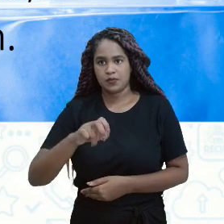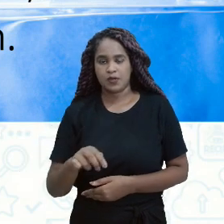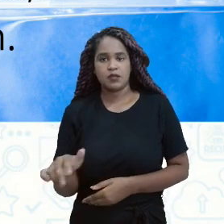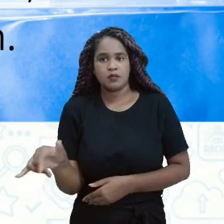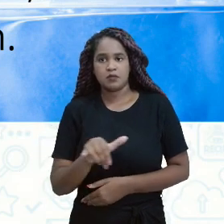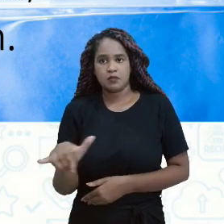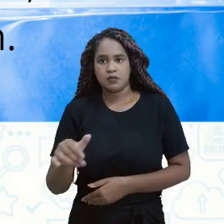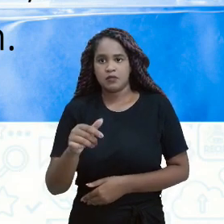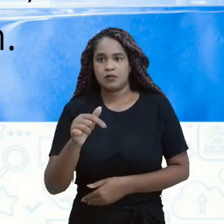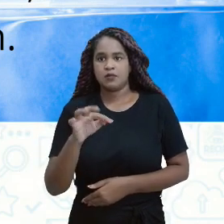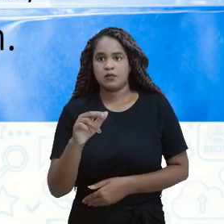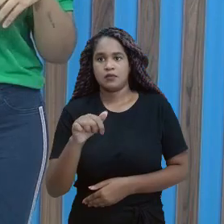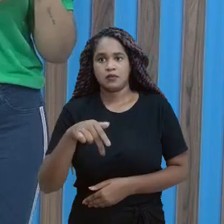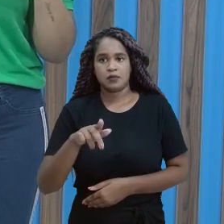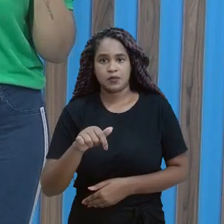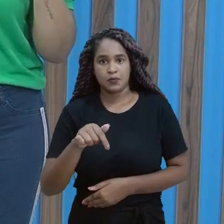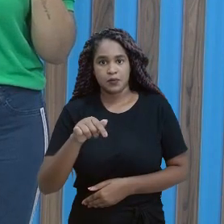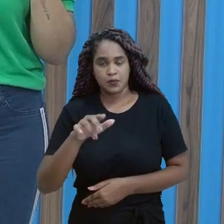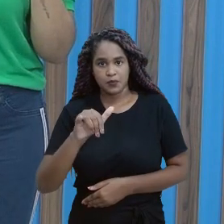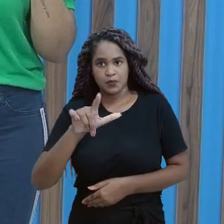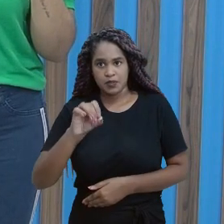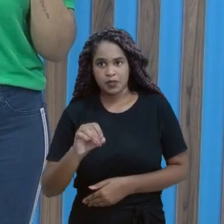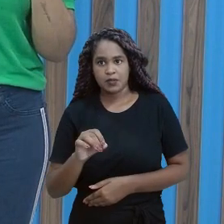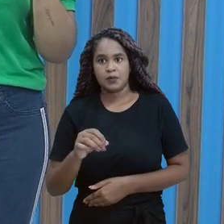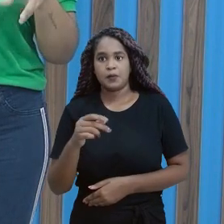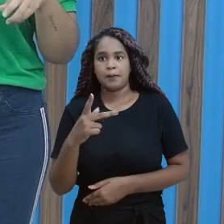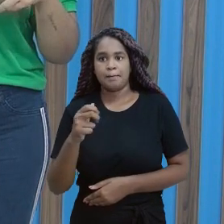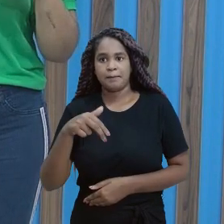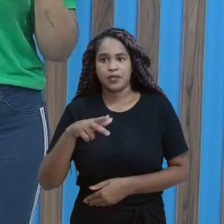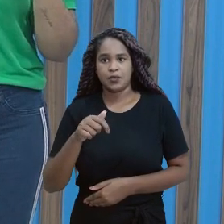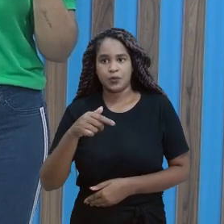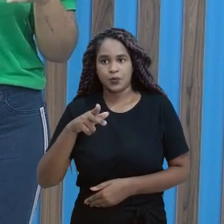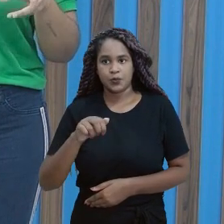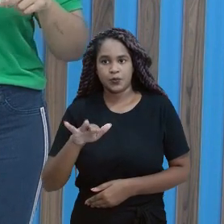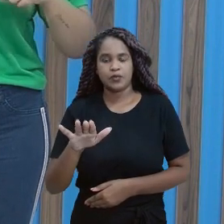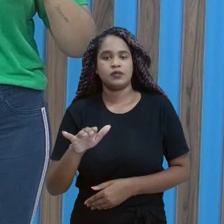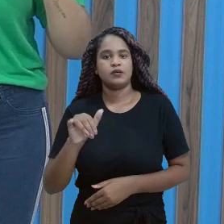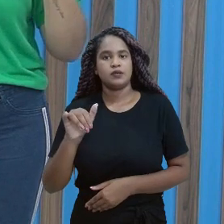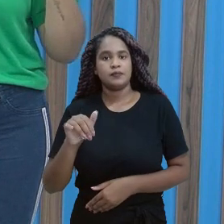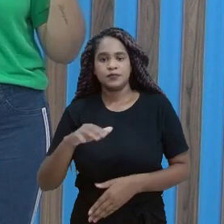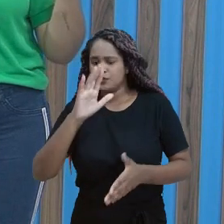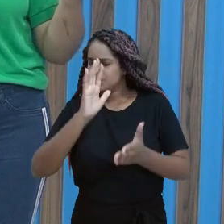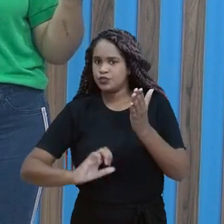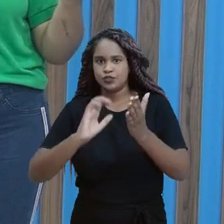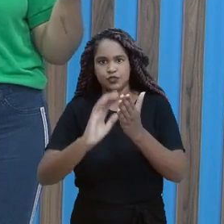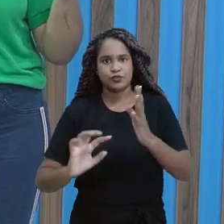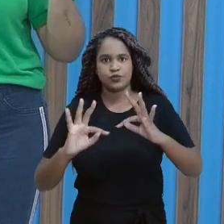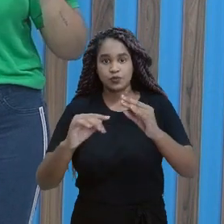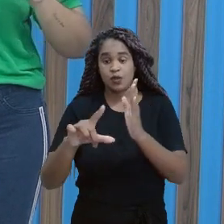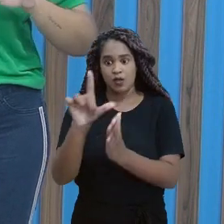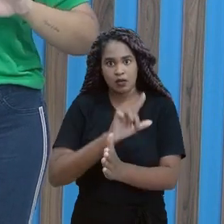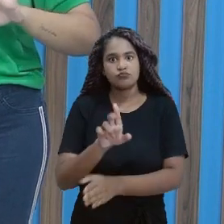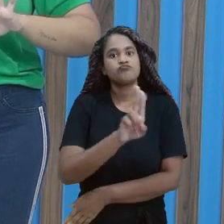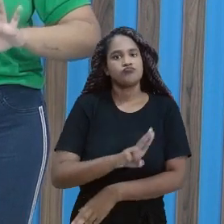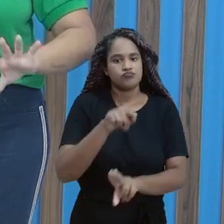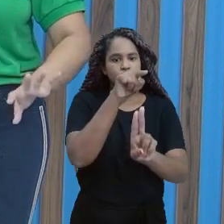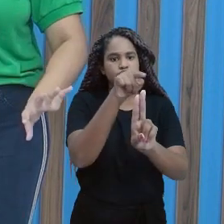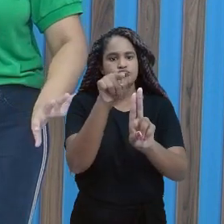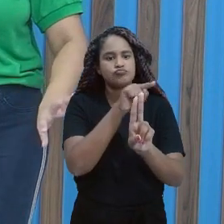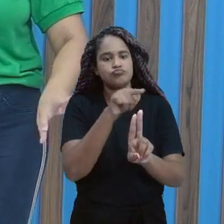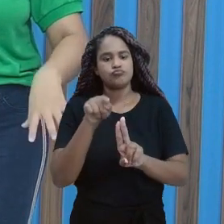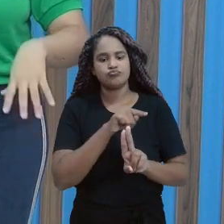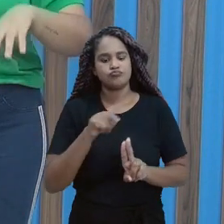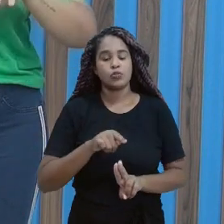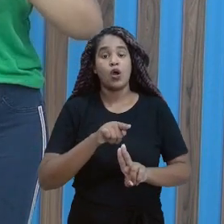e pinguim. Toda vez que tivesse som de win, qui, a gente utilizava trema e a gente não